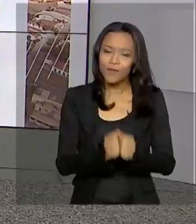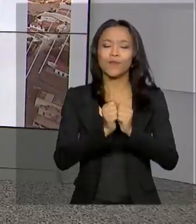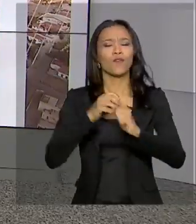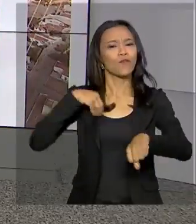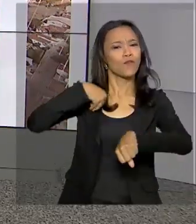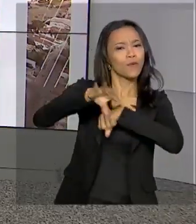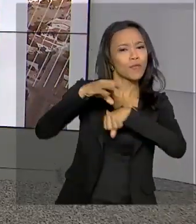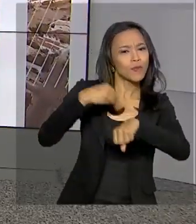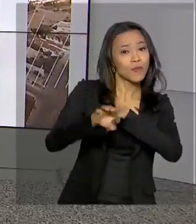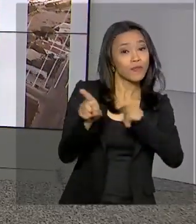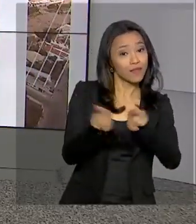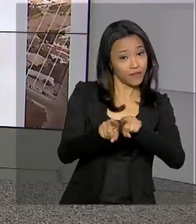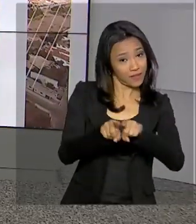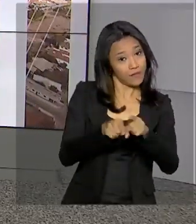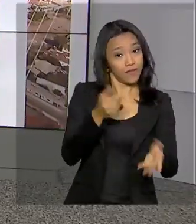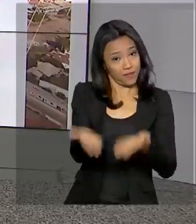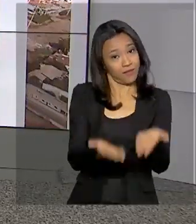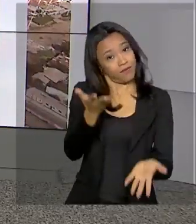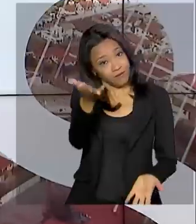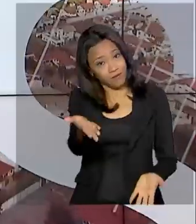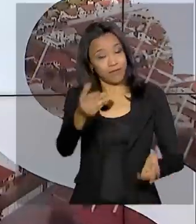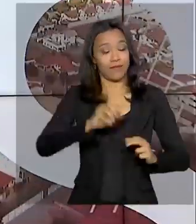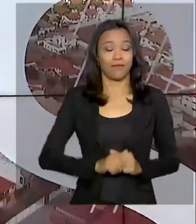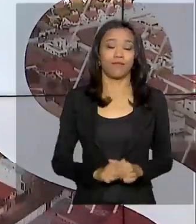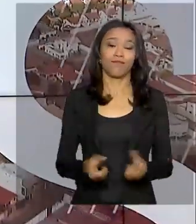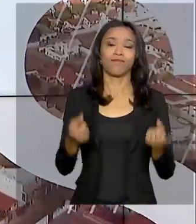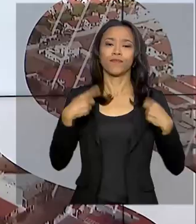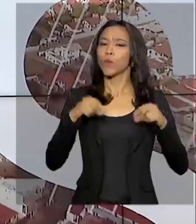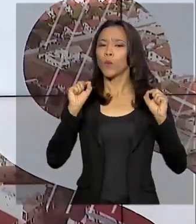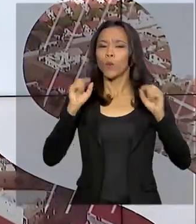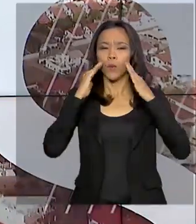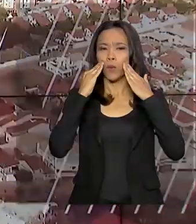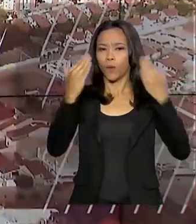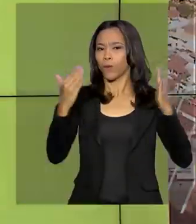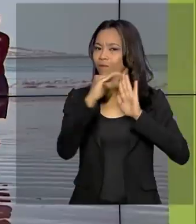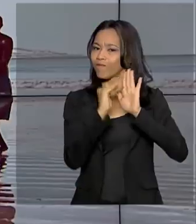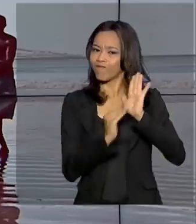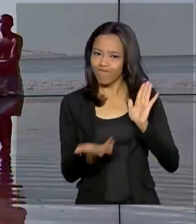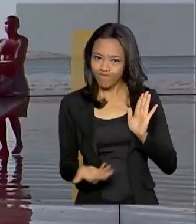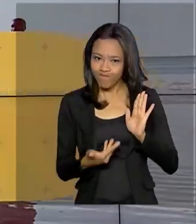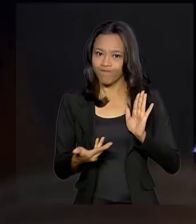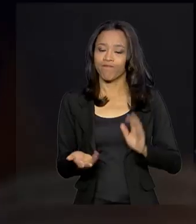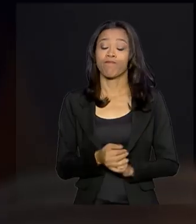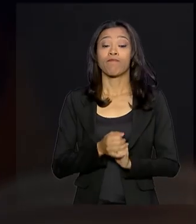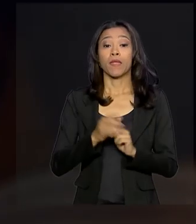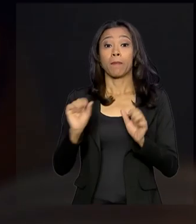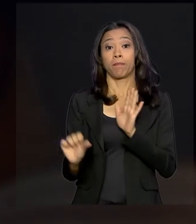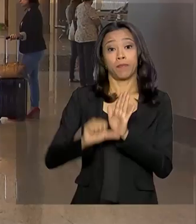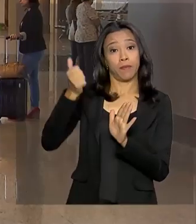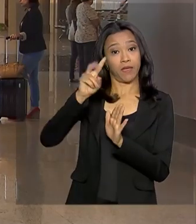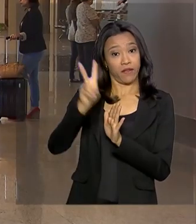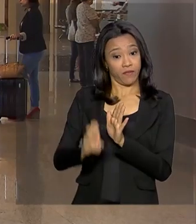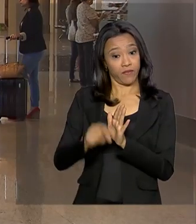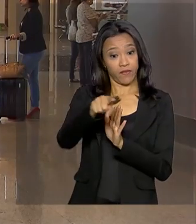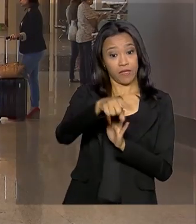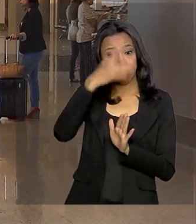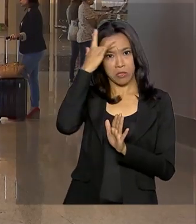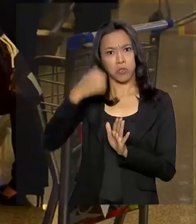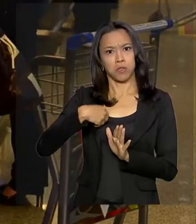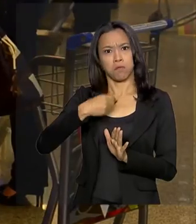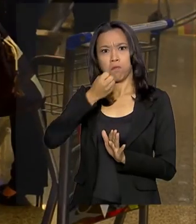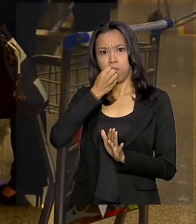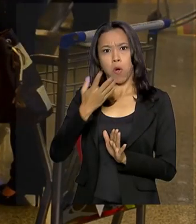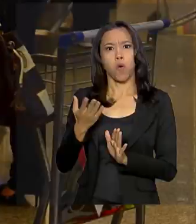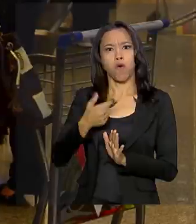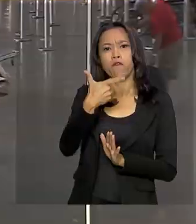dia com muita informação e serviço pra você confira os destaques desta edição pela primeira vez passageiros aprovam os